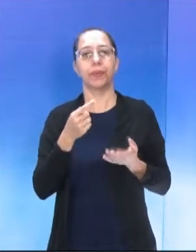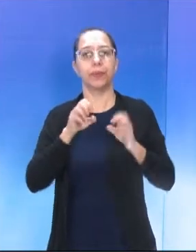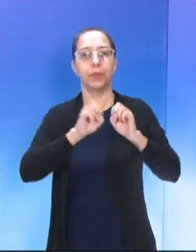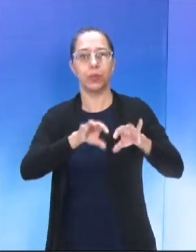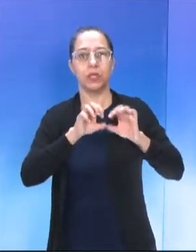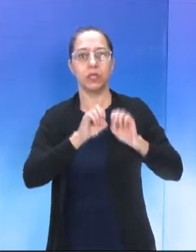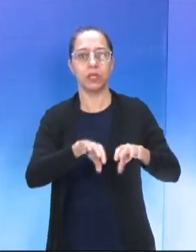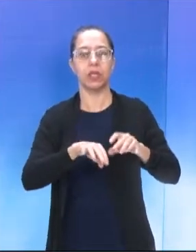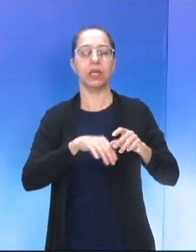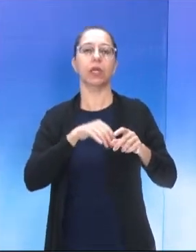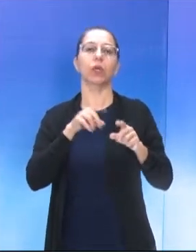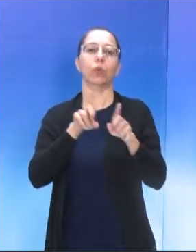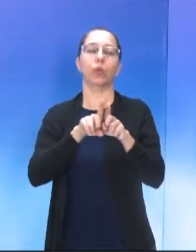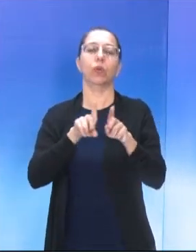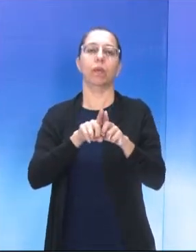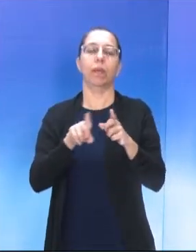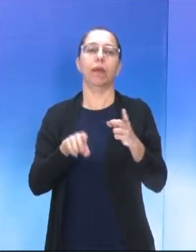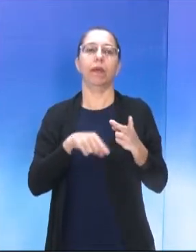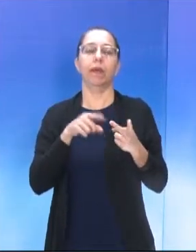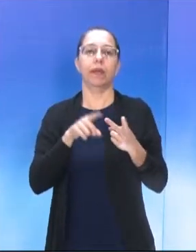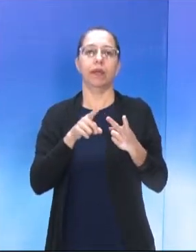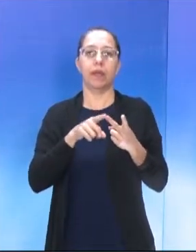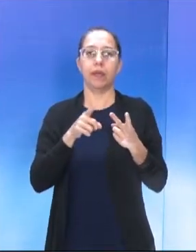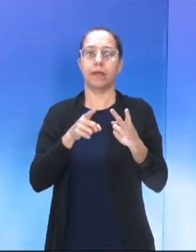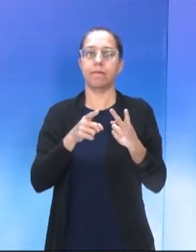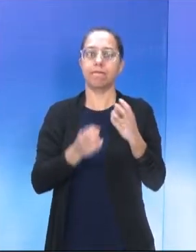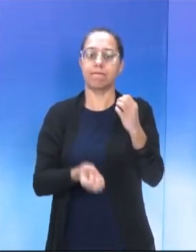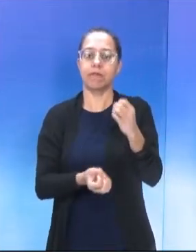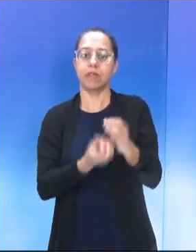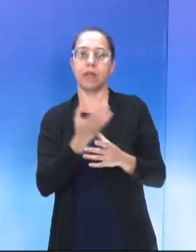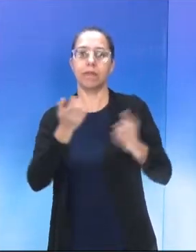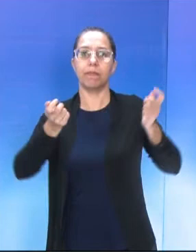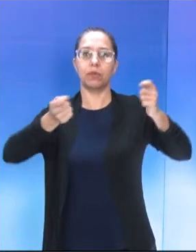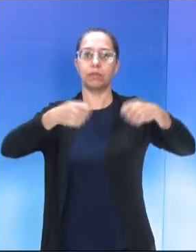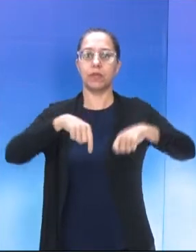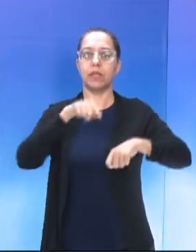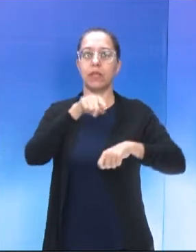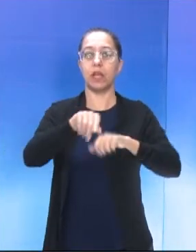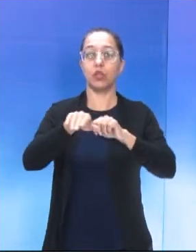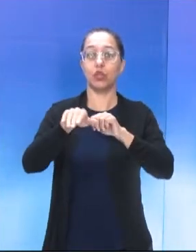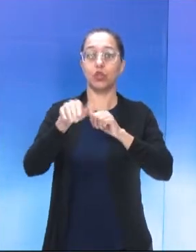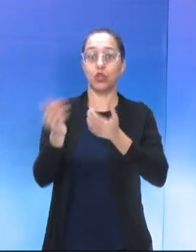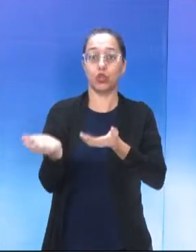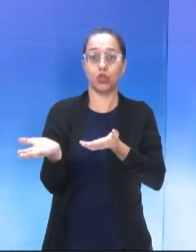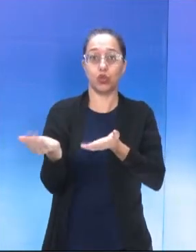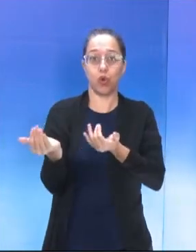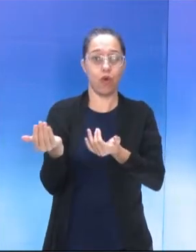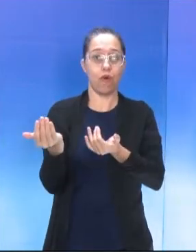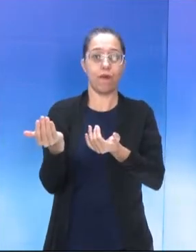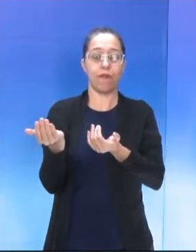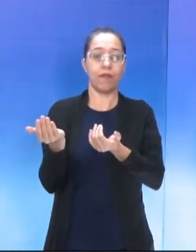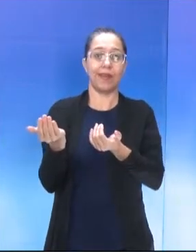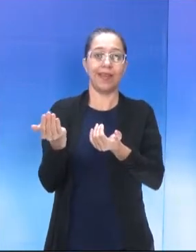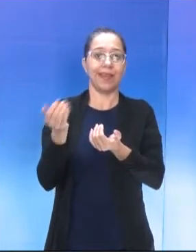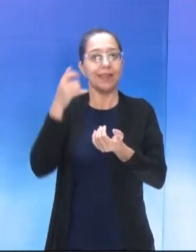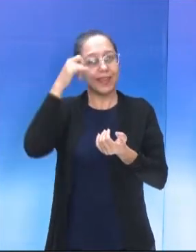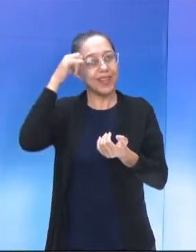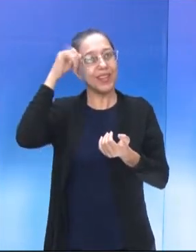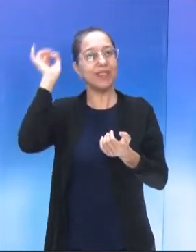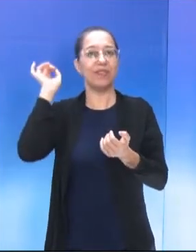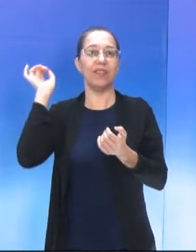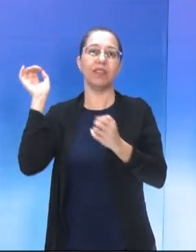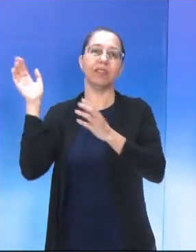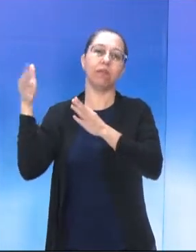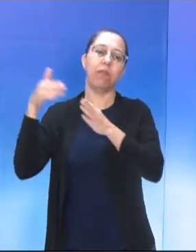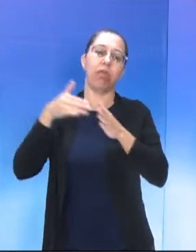educação, investindo em criar possibilidades para que o jovem não possa se enveredar, não possa entrar nesse